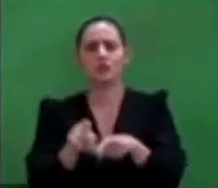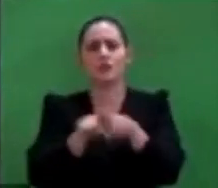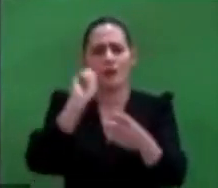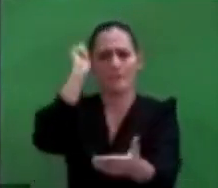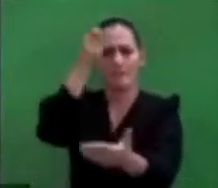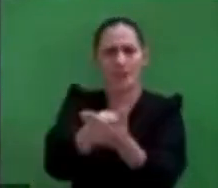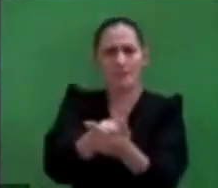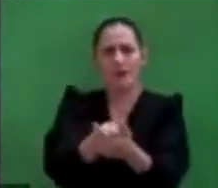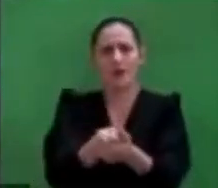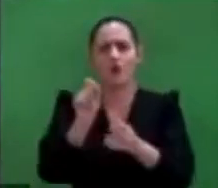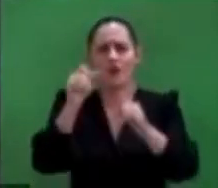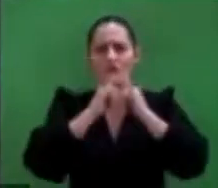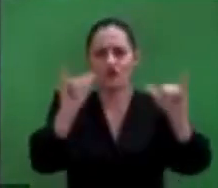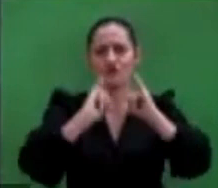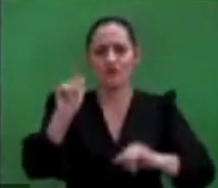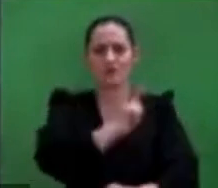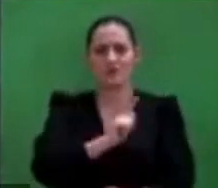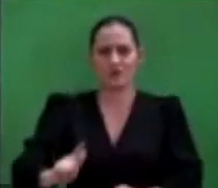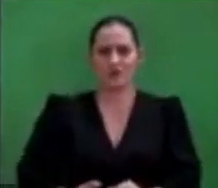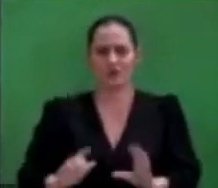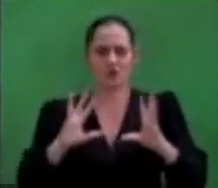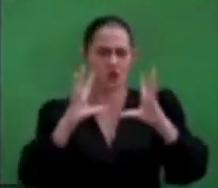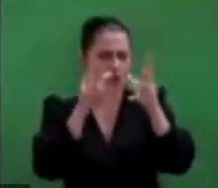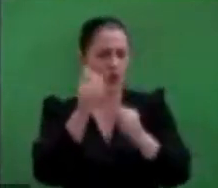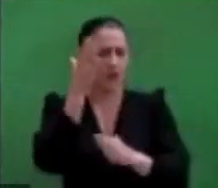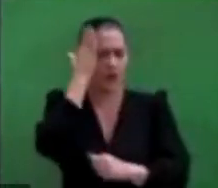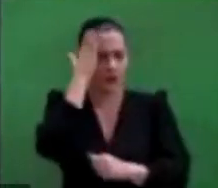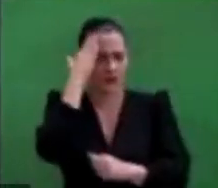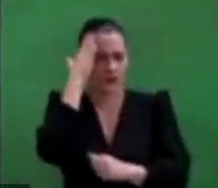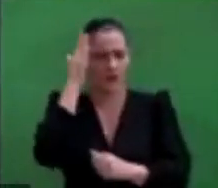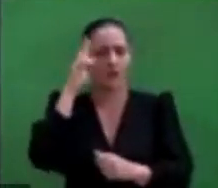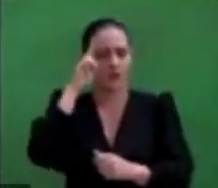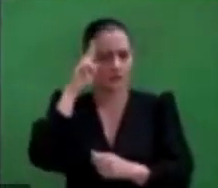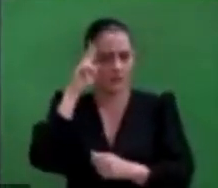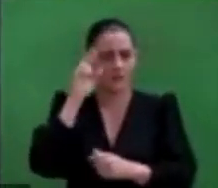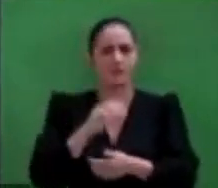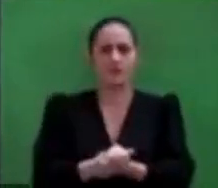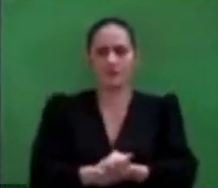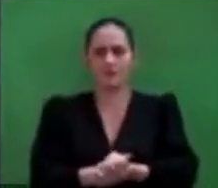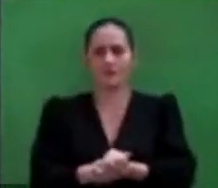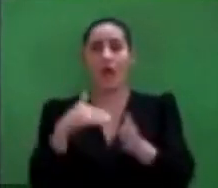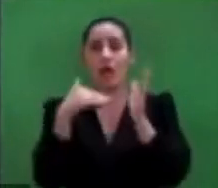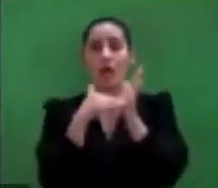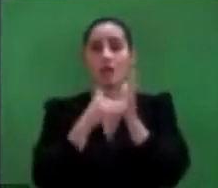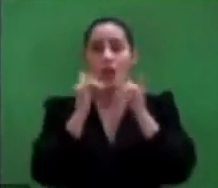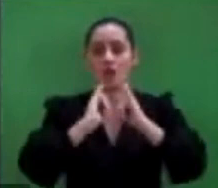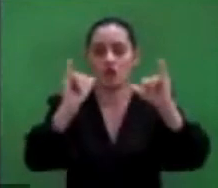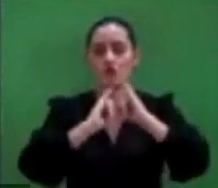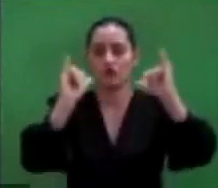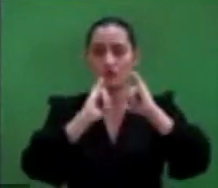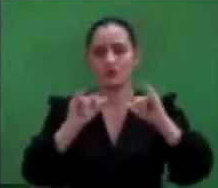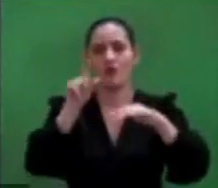inclusive, a divulgação do governo. Todo mundo sabe dessa história. Até a divulgação era